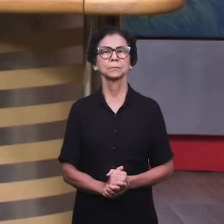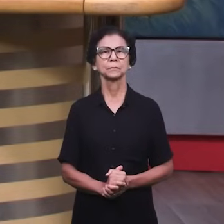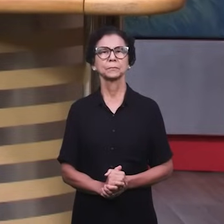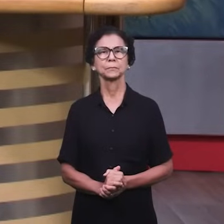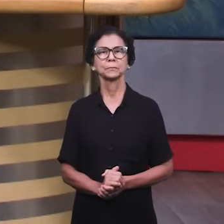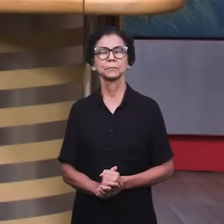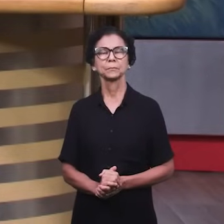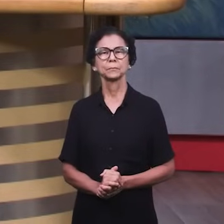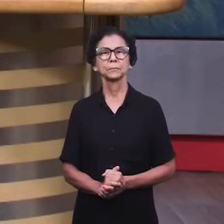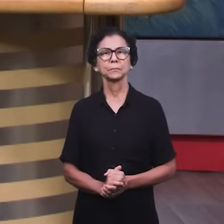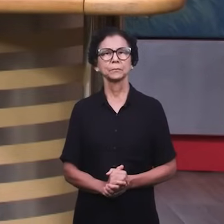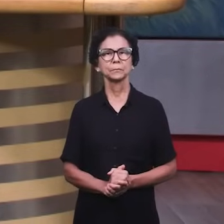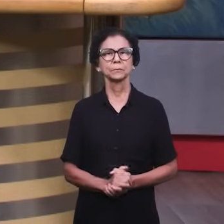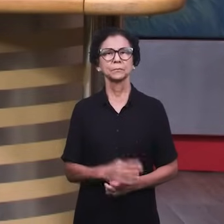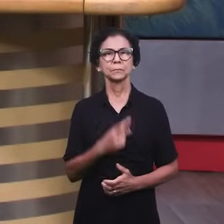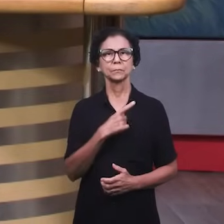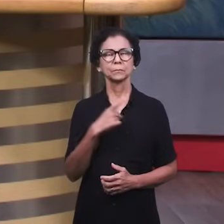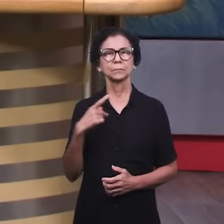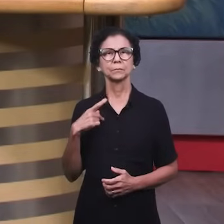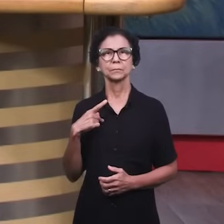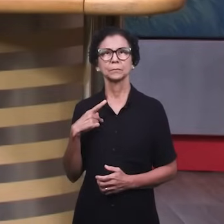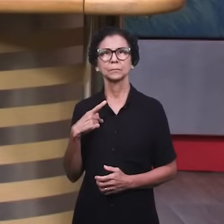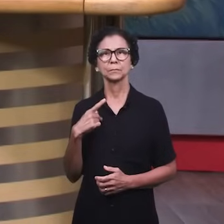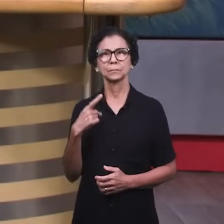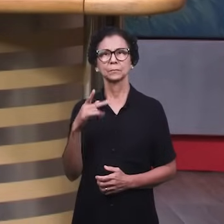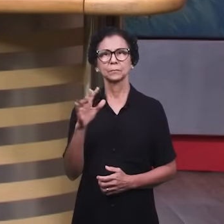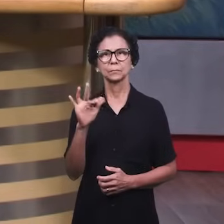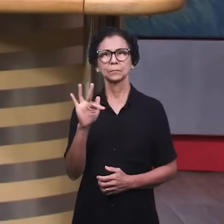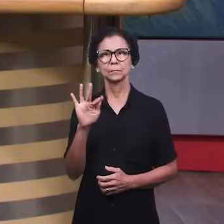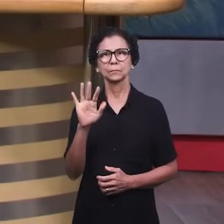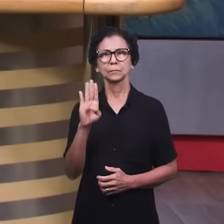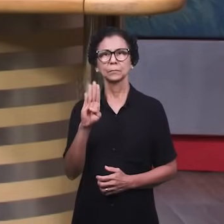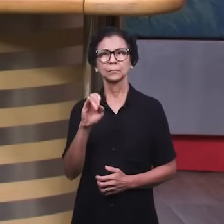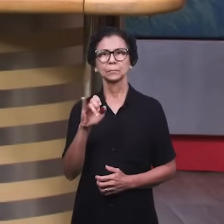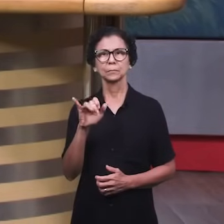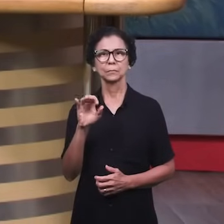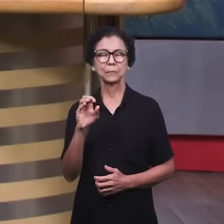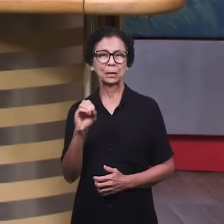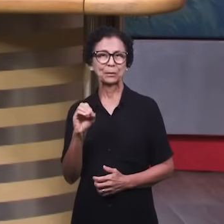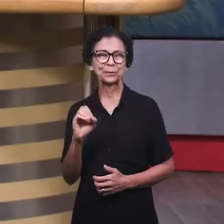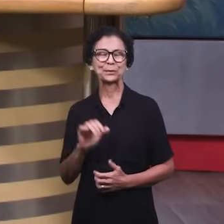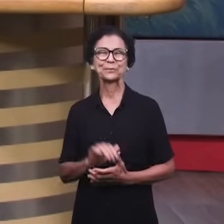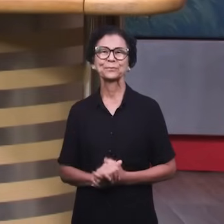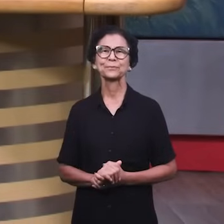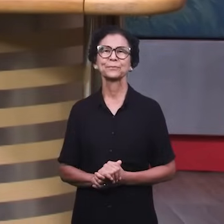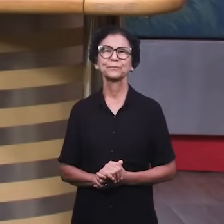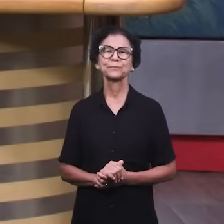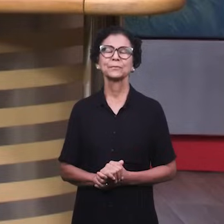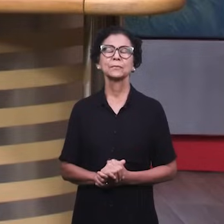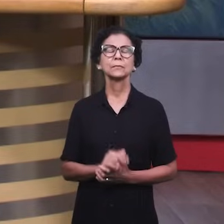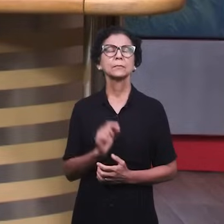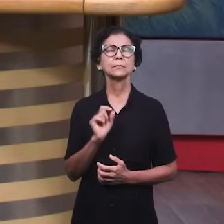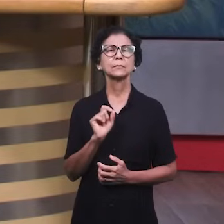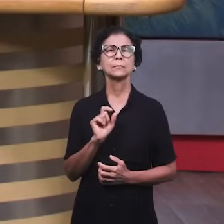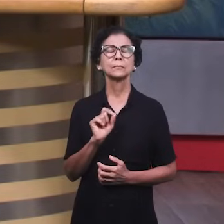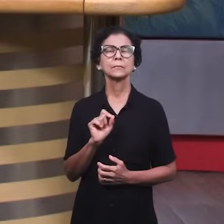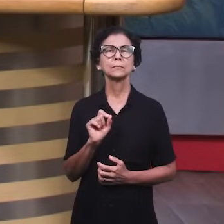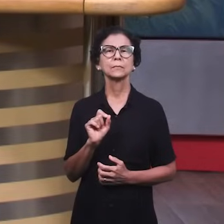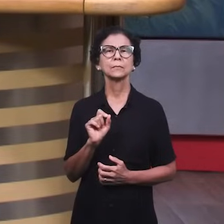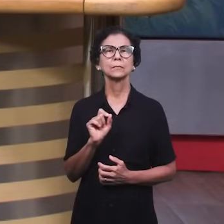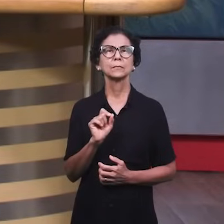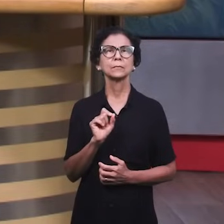primeiro eu quero apresentar o pastor Fábio Lúcio Fábio P senhor tudo bem Paz senhor paz senhor a todos Fábio Lúcio que é o